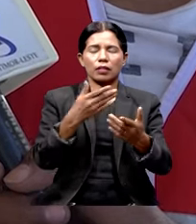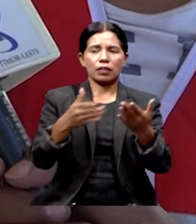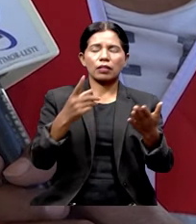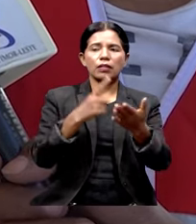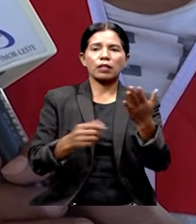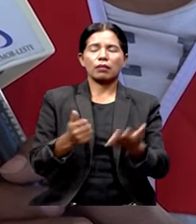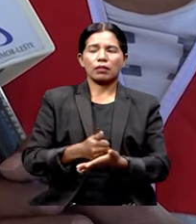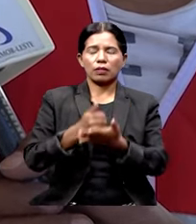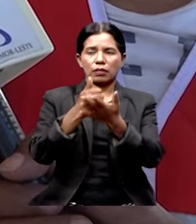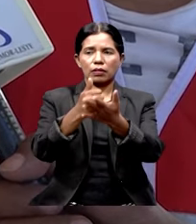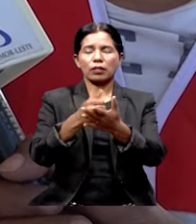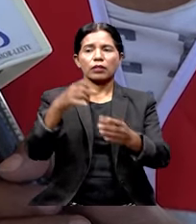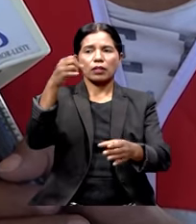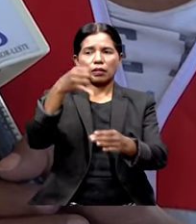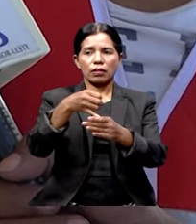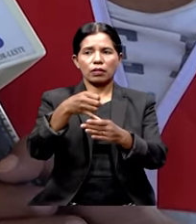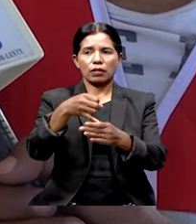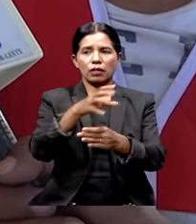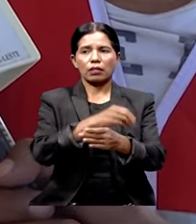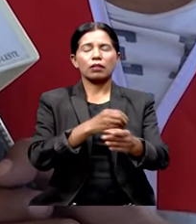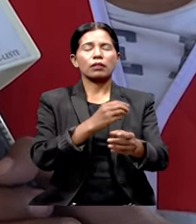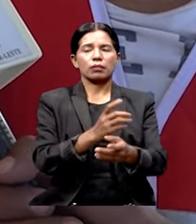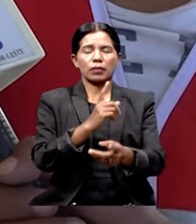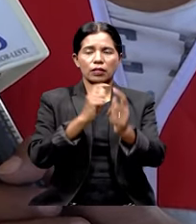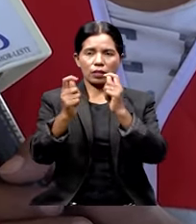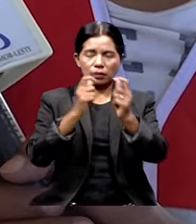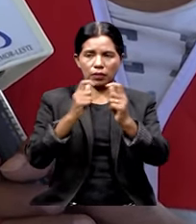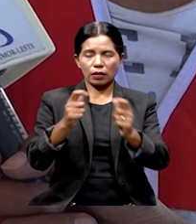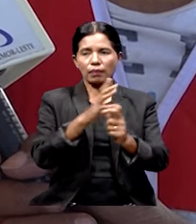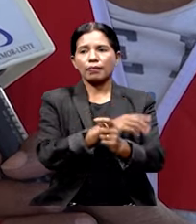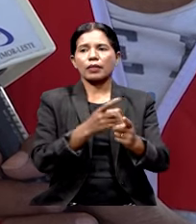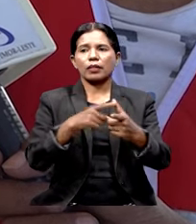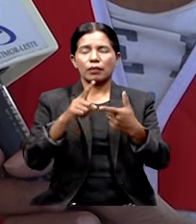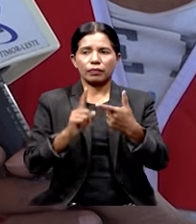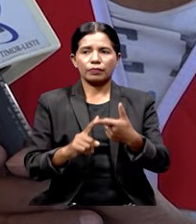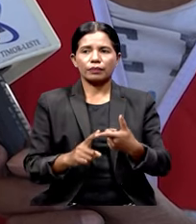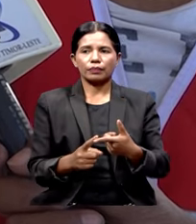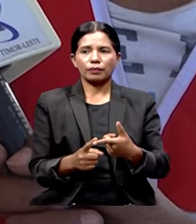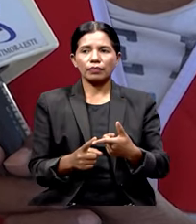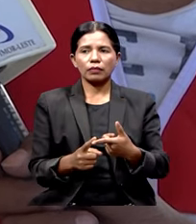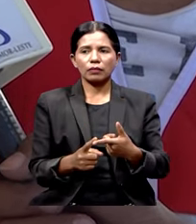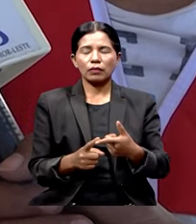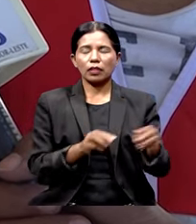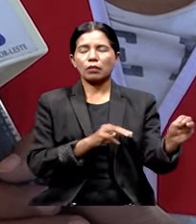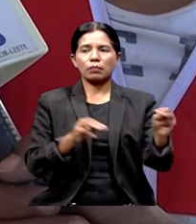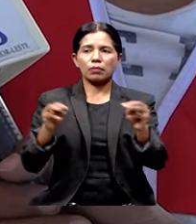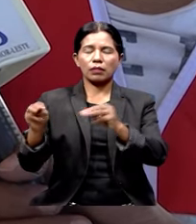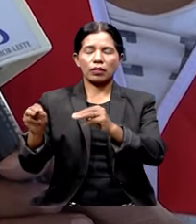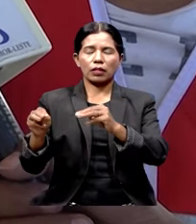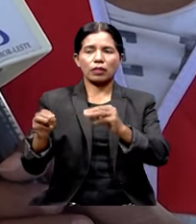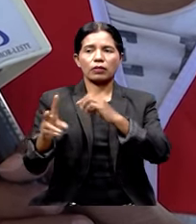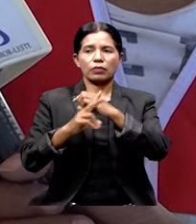Material fatin inclui transporte. A tu transporte ka mude vitime sirena